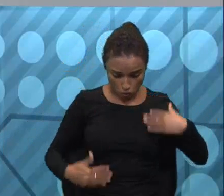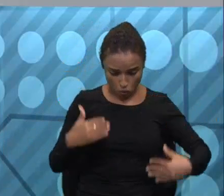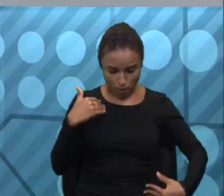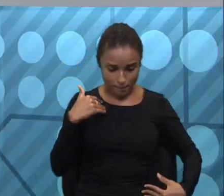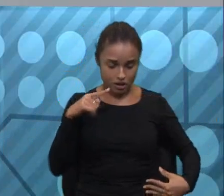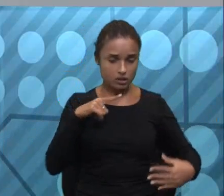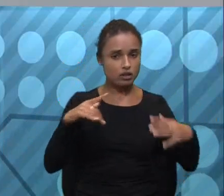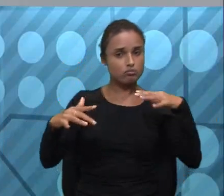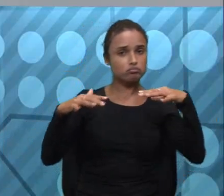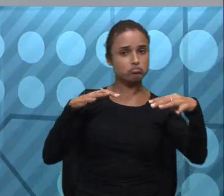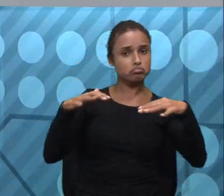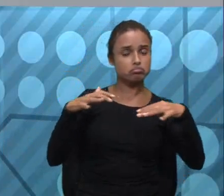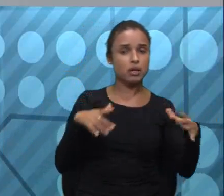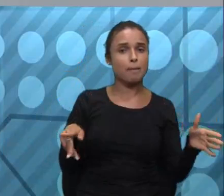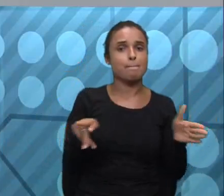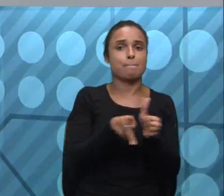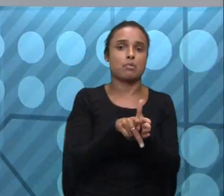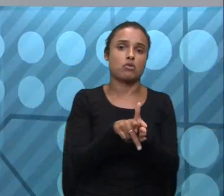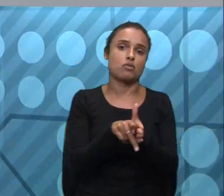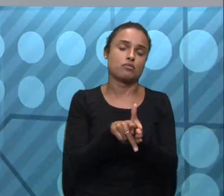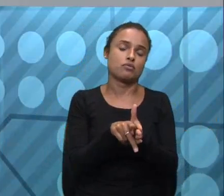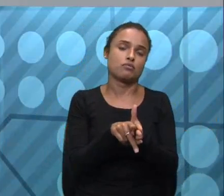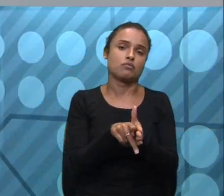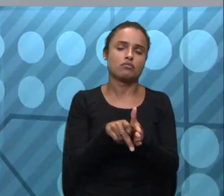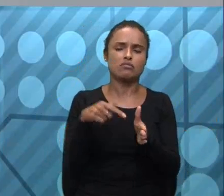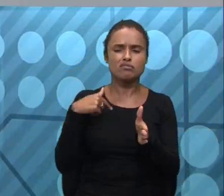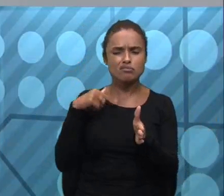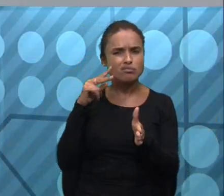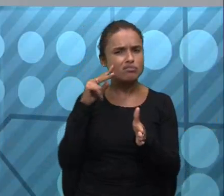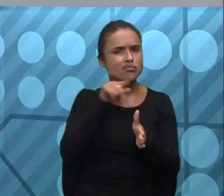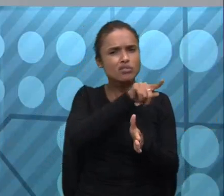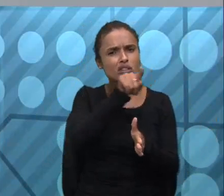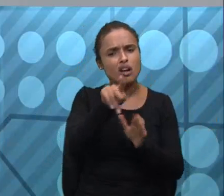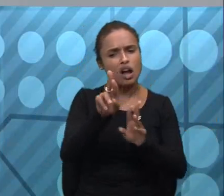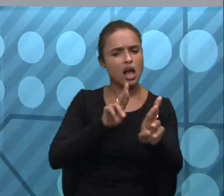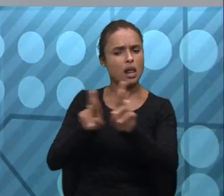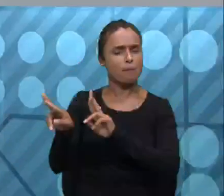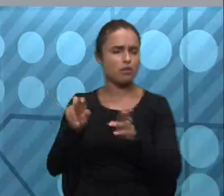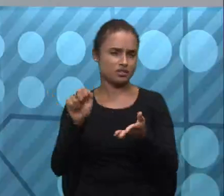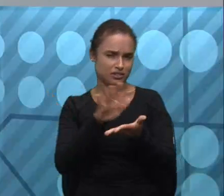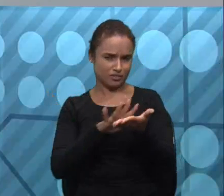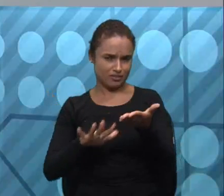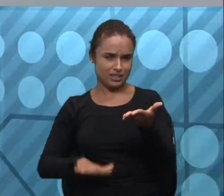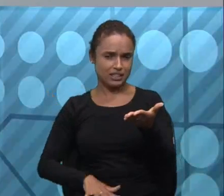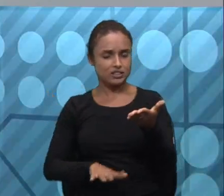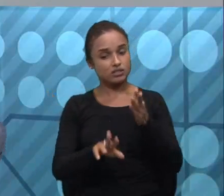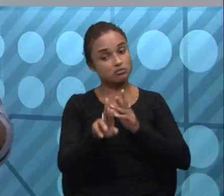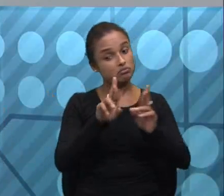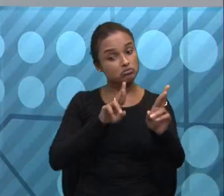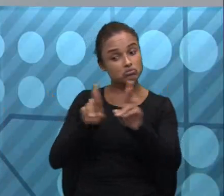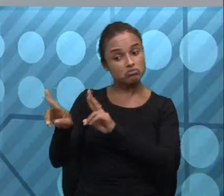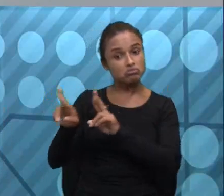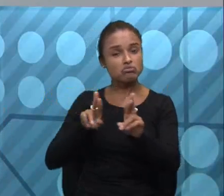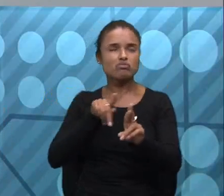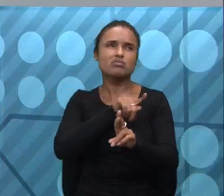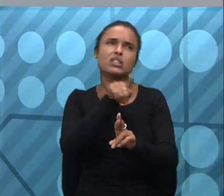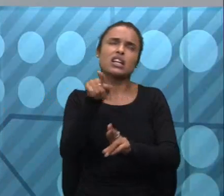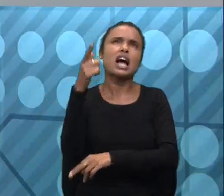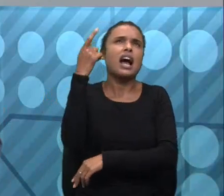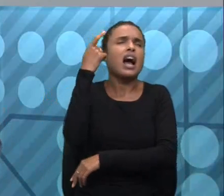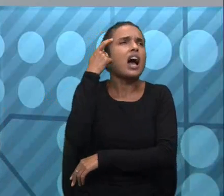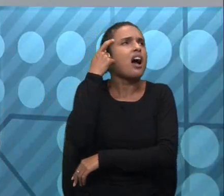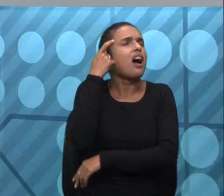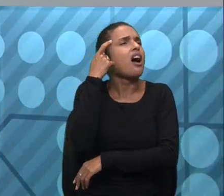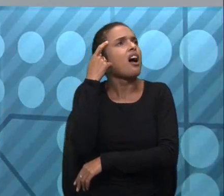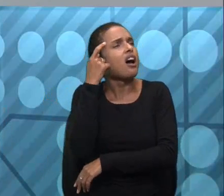movimento específico. Eu já consegui ver em diversas respostas aí que vocês mandaram, que antes vocês falavam,